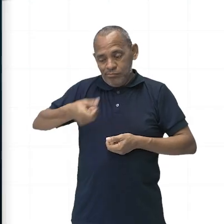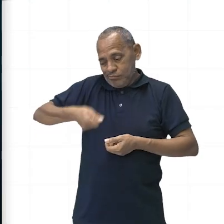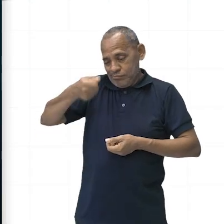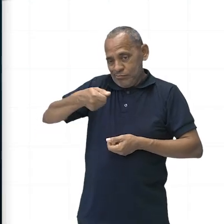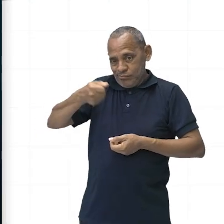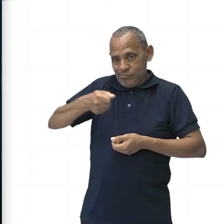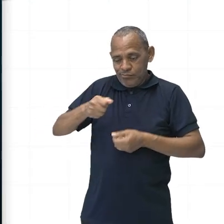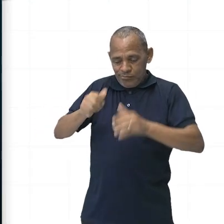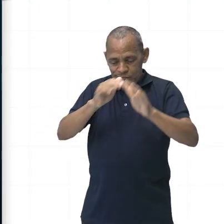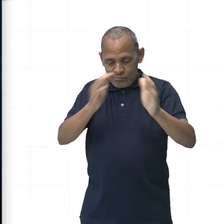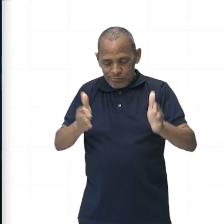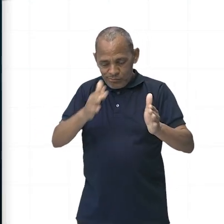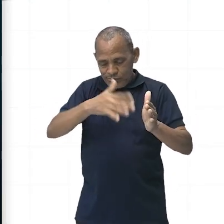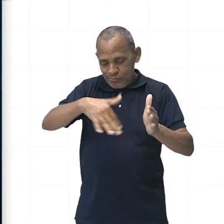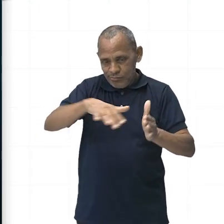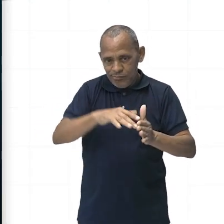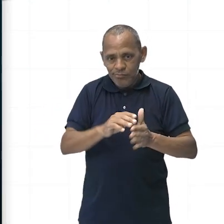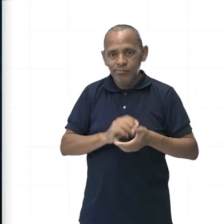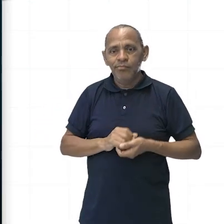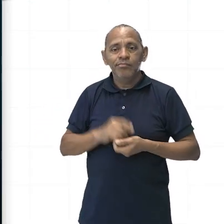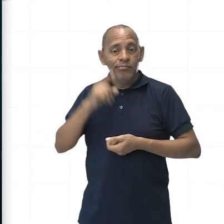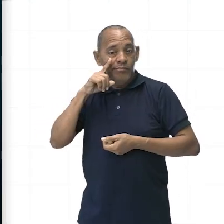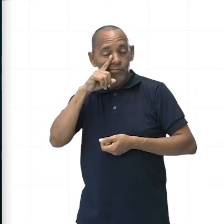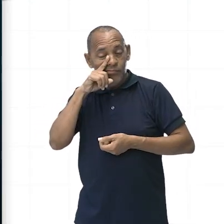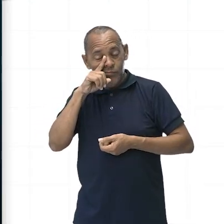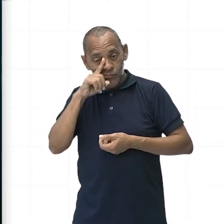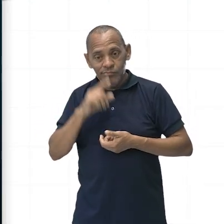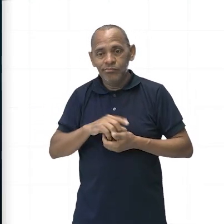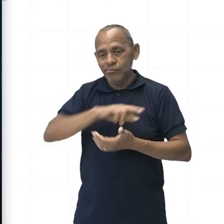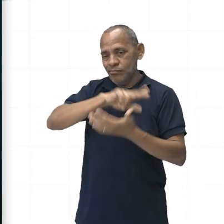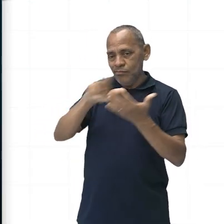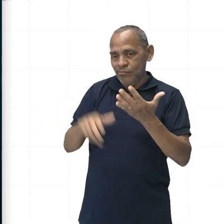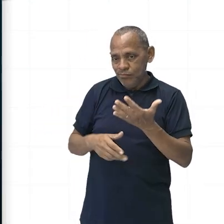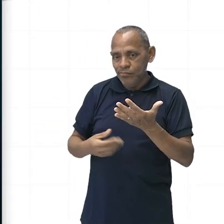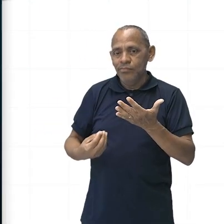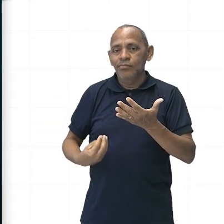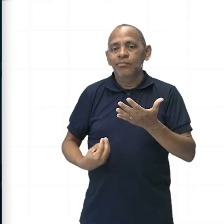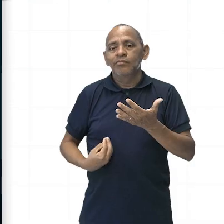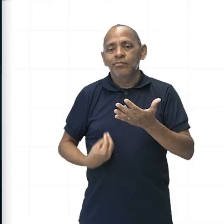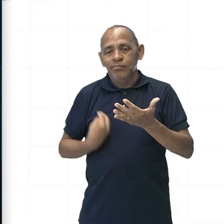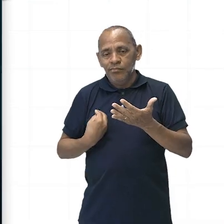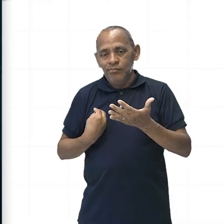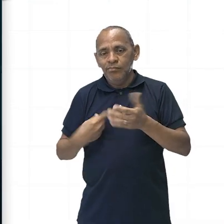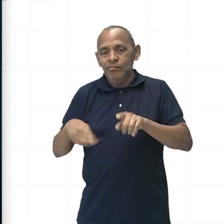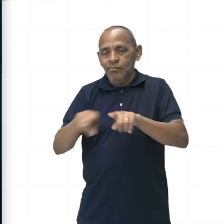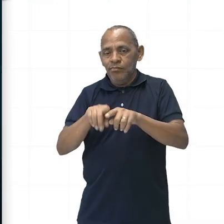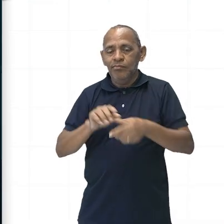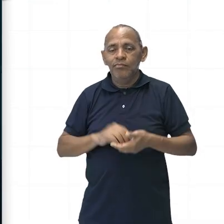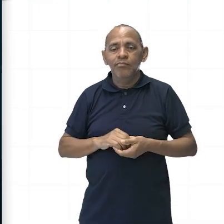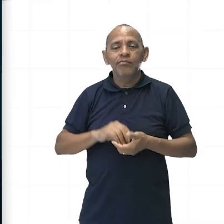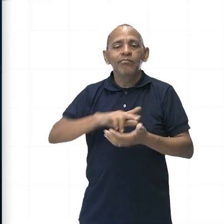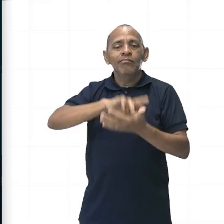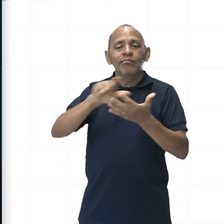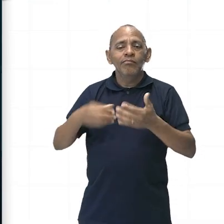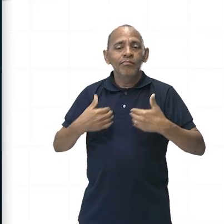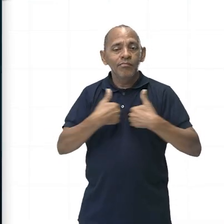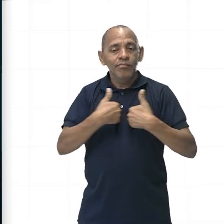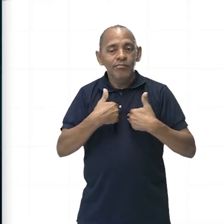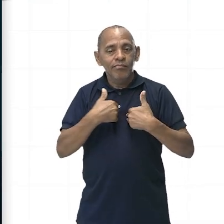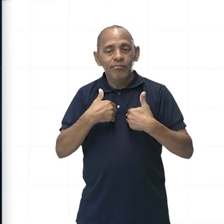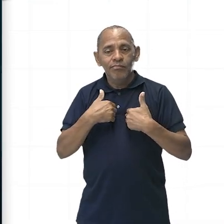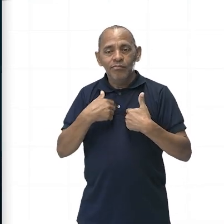ecossistemas ameaçam a vida selvagem, como podemos ver na nossa imagem, pois muitos animais as confundem